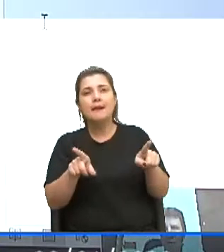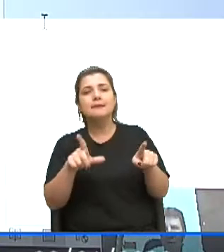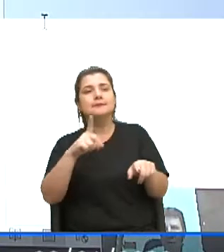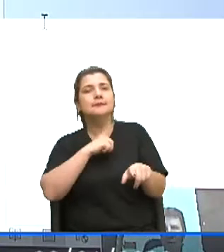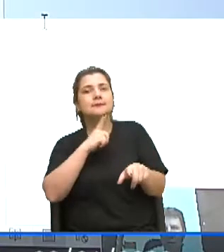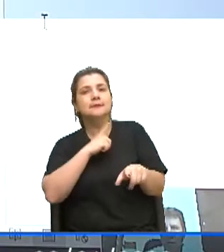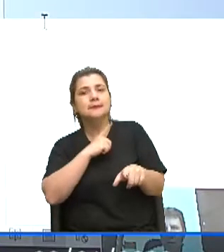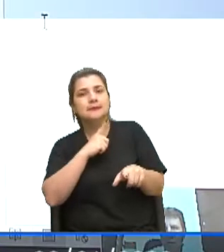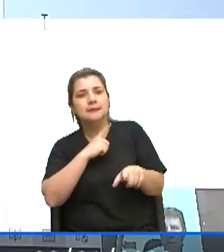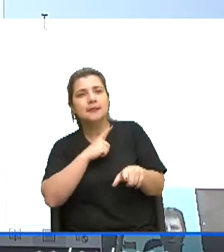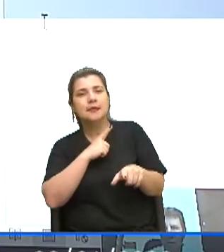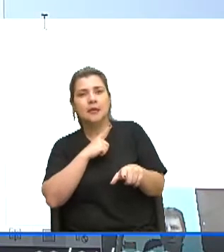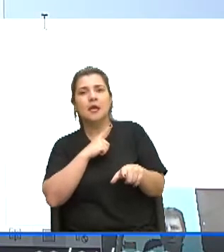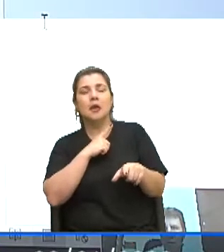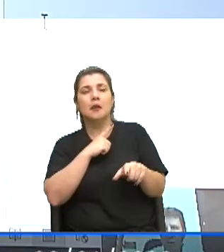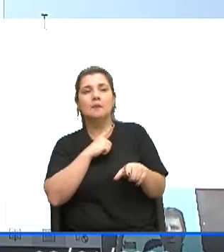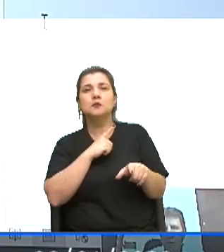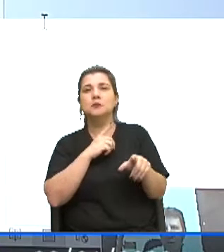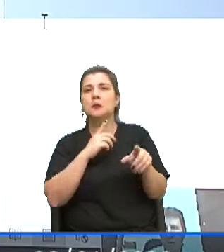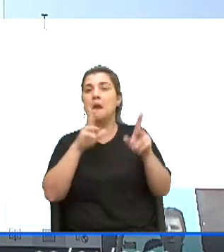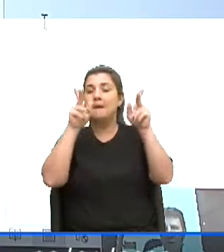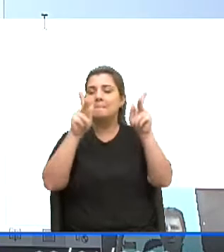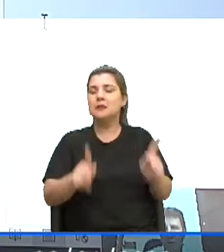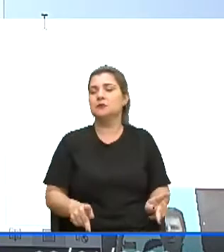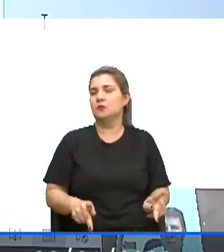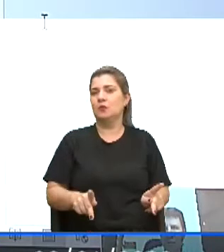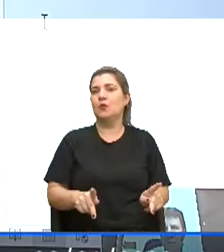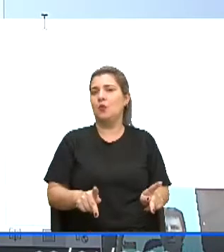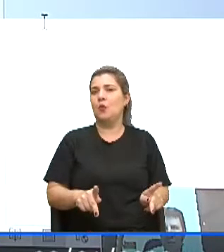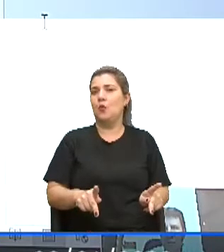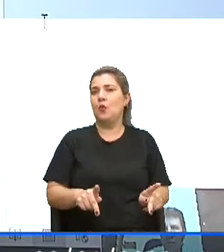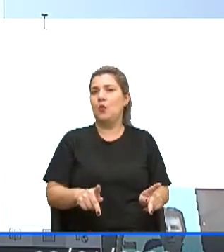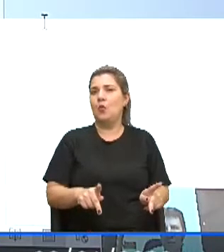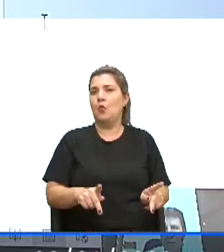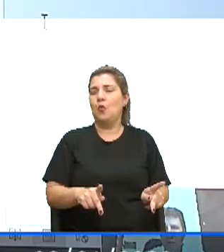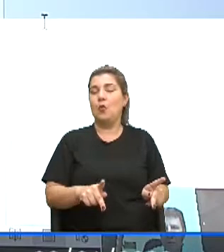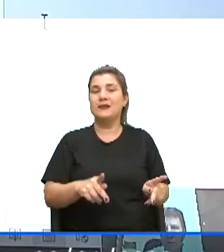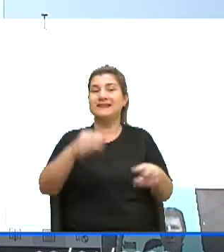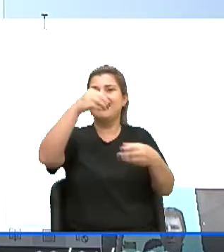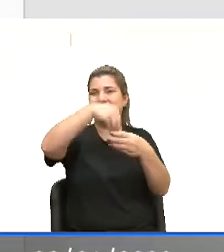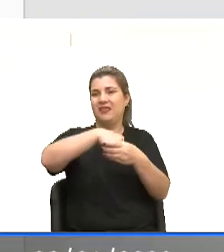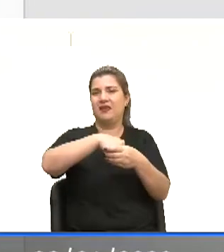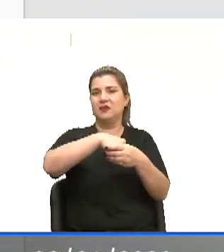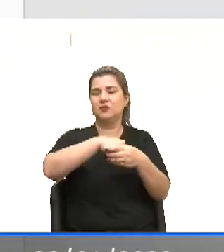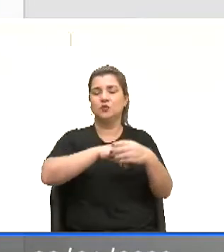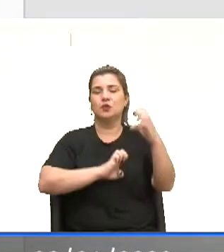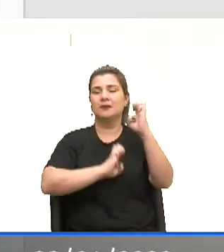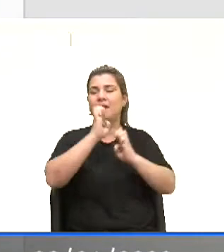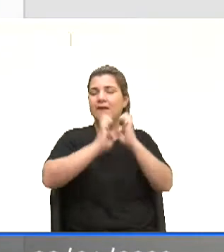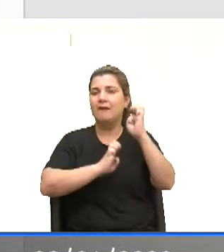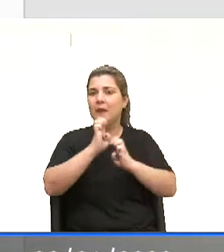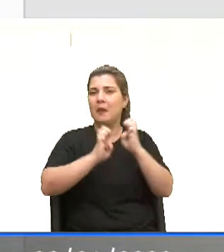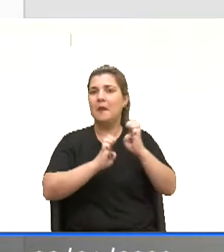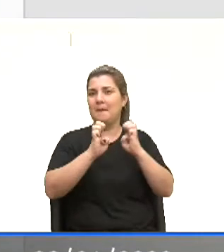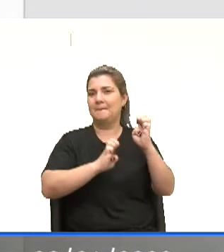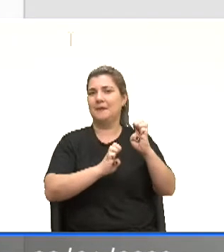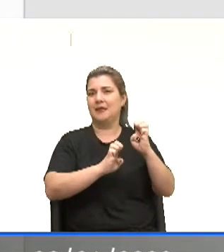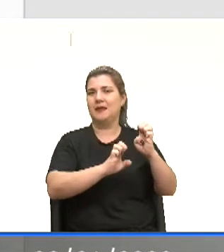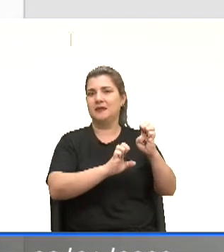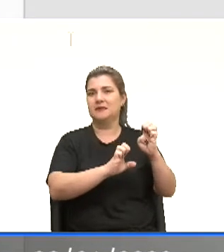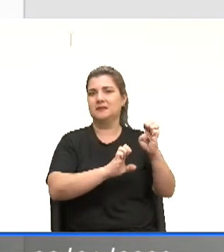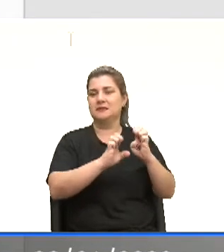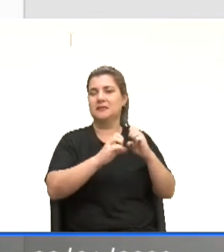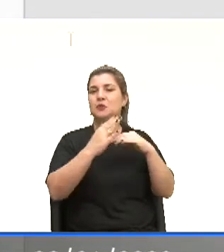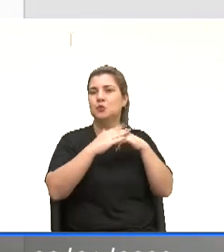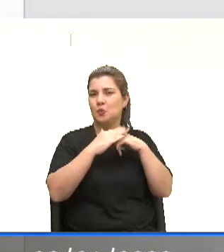um quantitativo muito grande de pessoas adoecidas dentro dessas empresas. Então, aqui tem uma série de normas que vocês devem estar